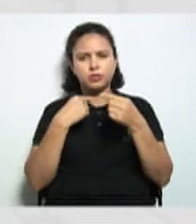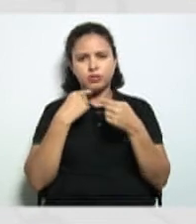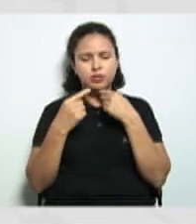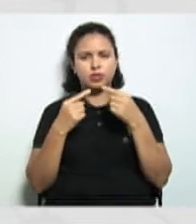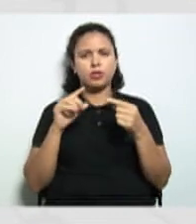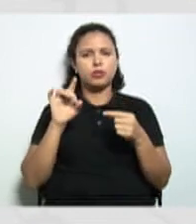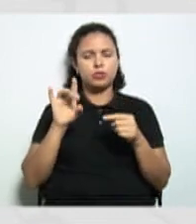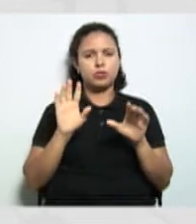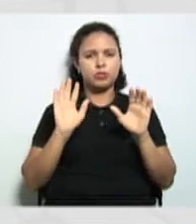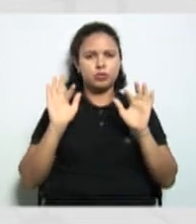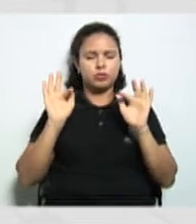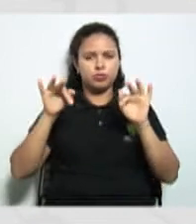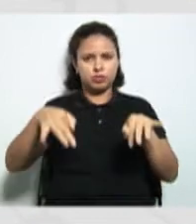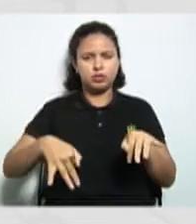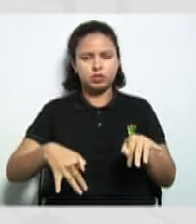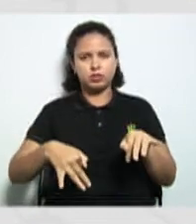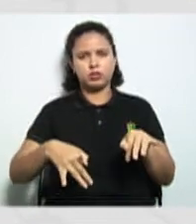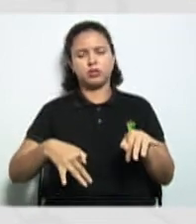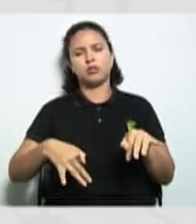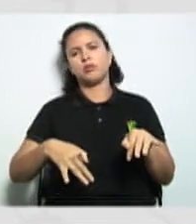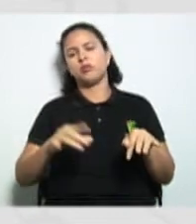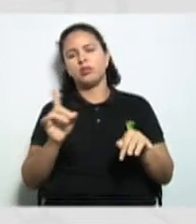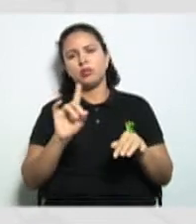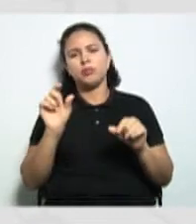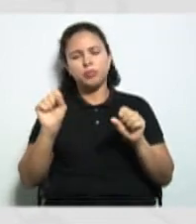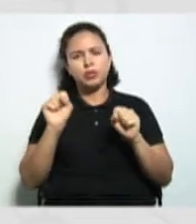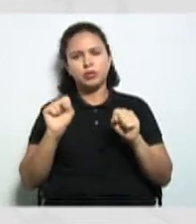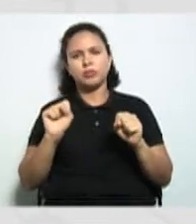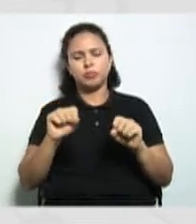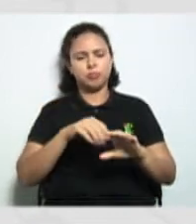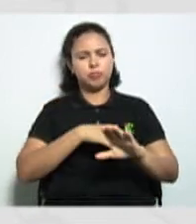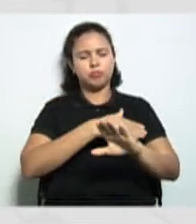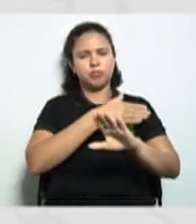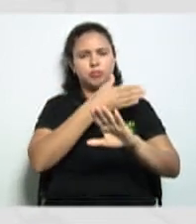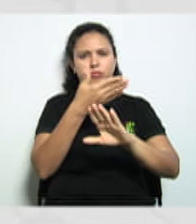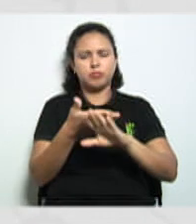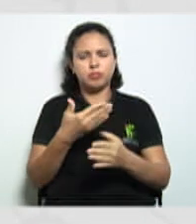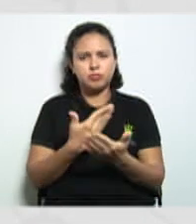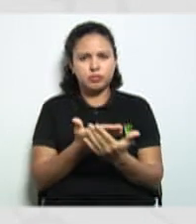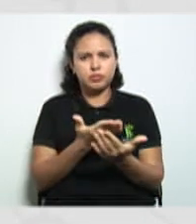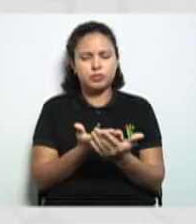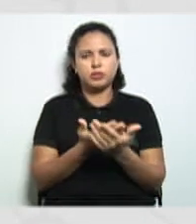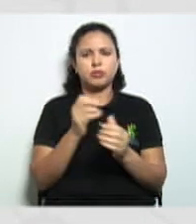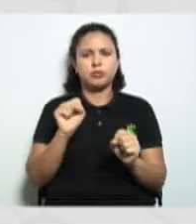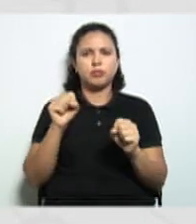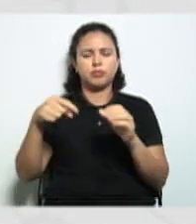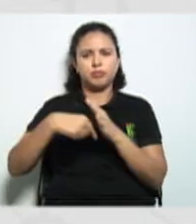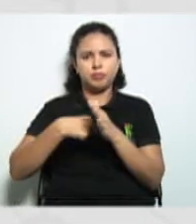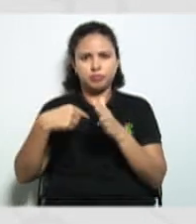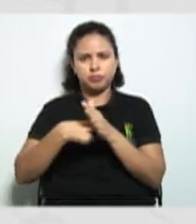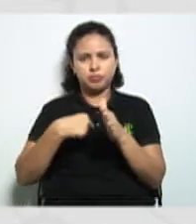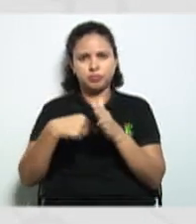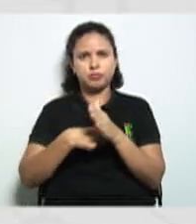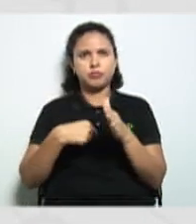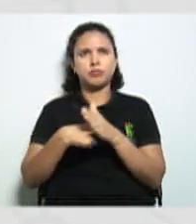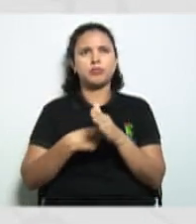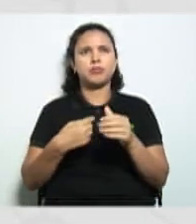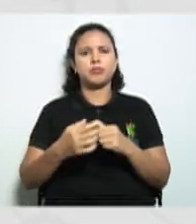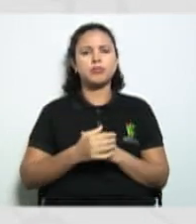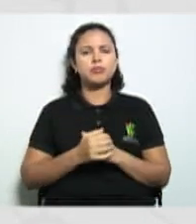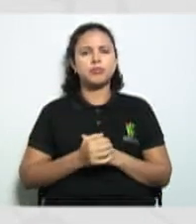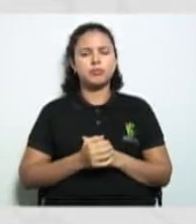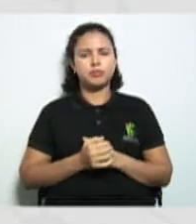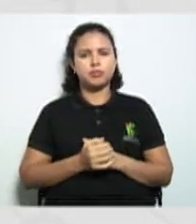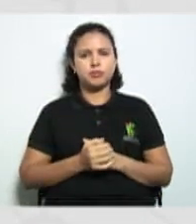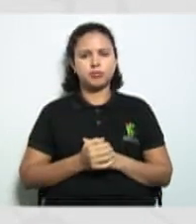no final. Então durante a aula aproveitem para tirar as dúvidas que de repente ficaram ou as que surgirem agora, né, com esse conteúdo,